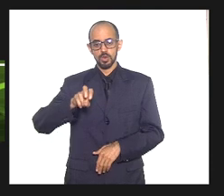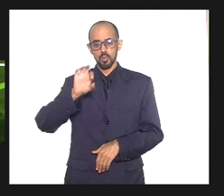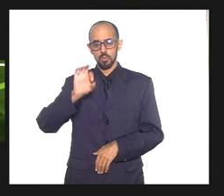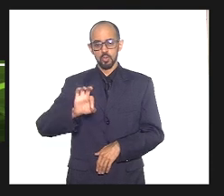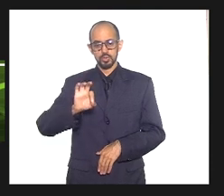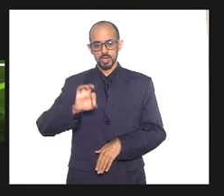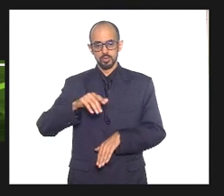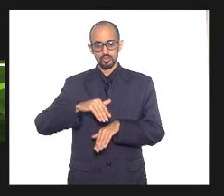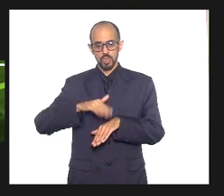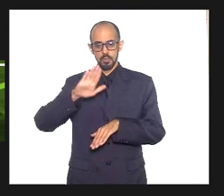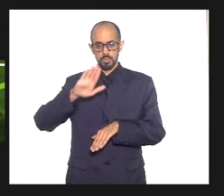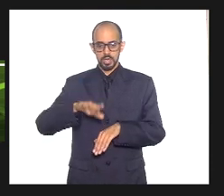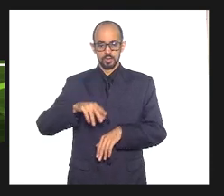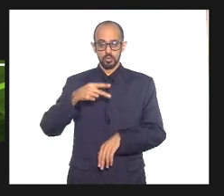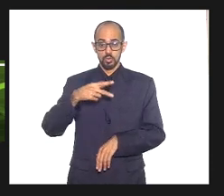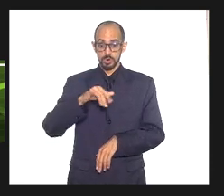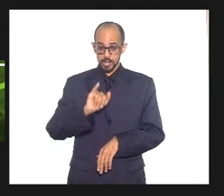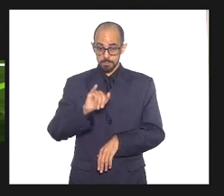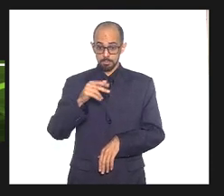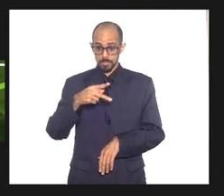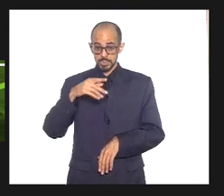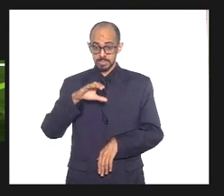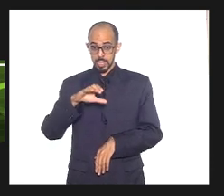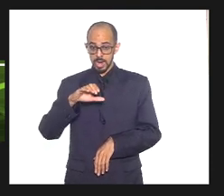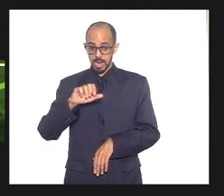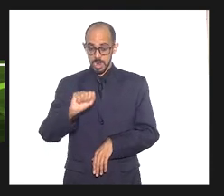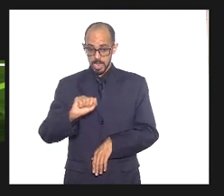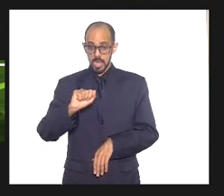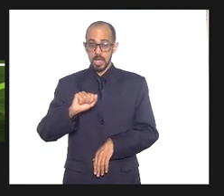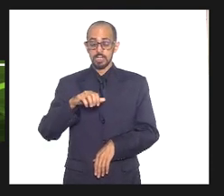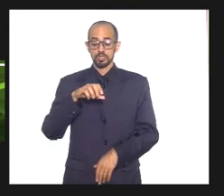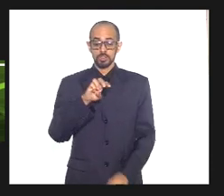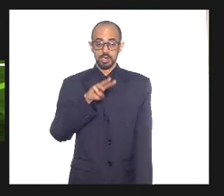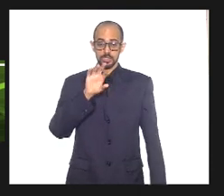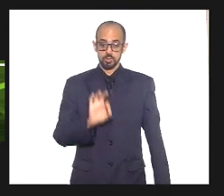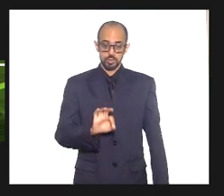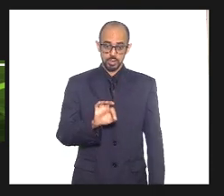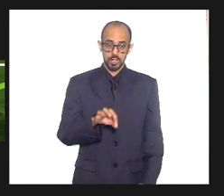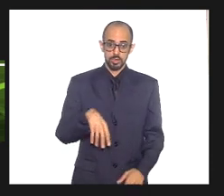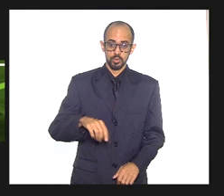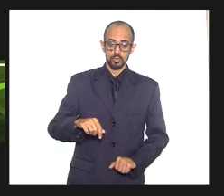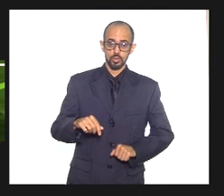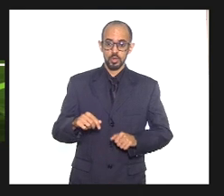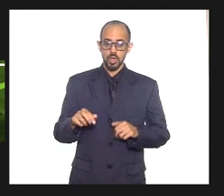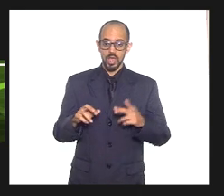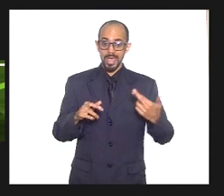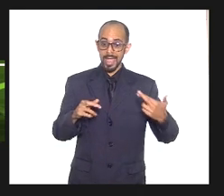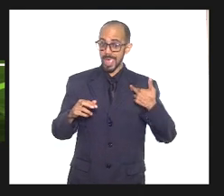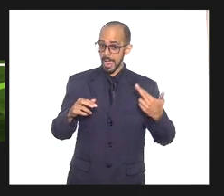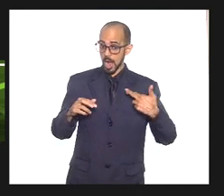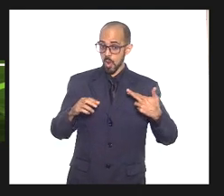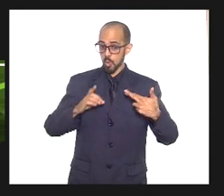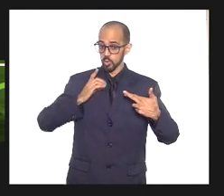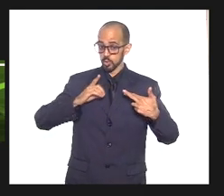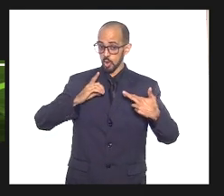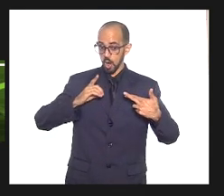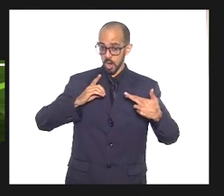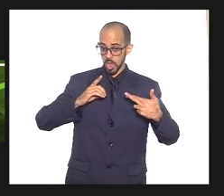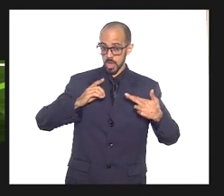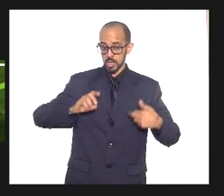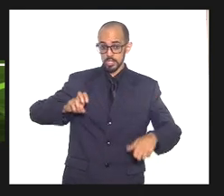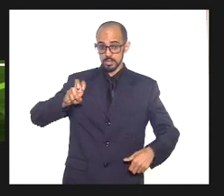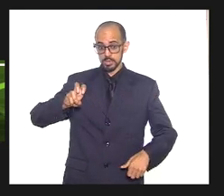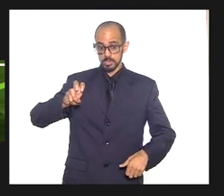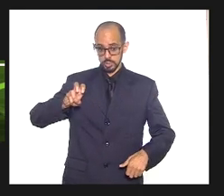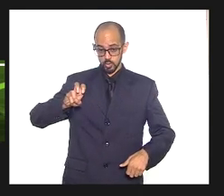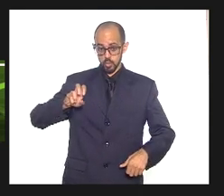de 3% de crescimento, taxa de câmbio real em relação ao dólar